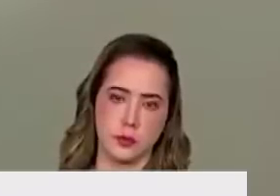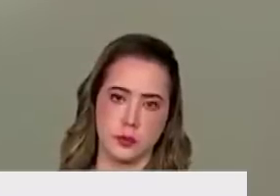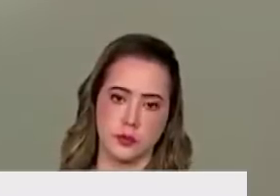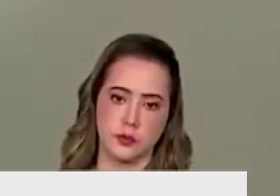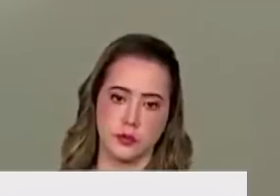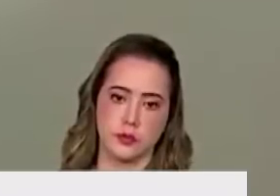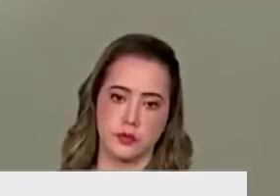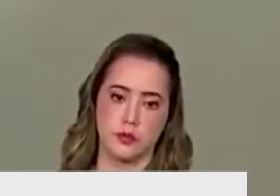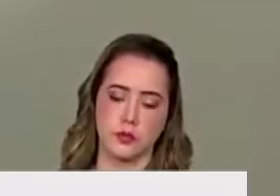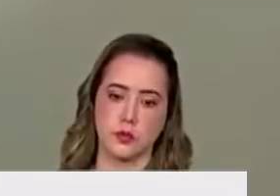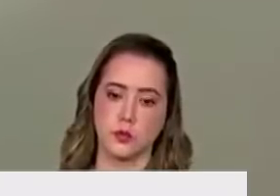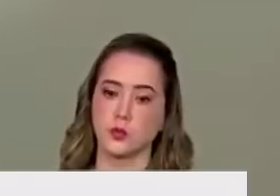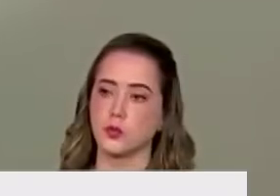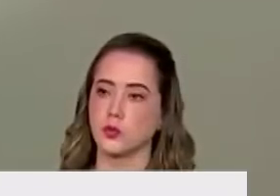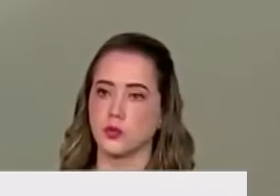Está desligado.